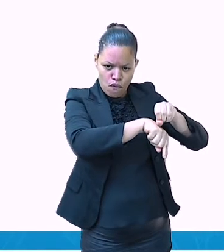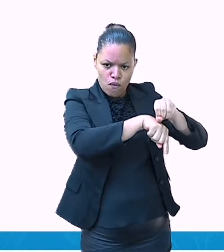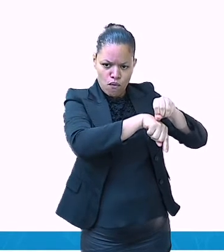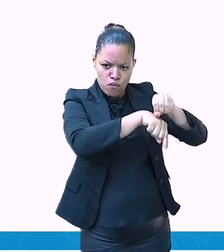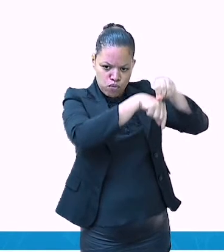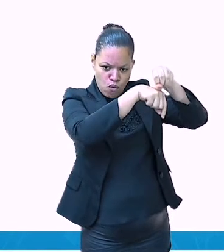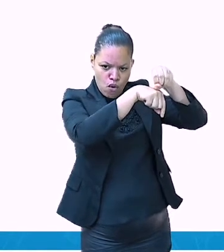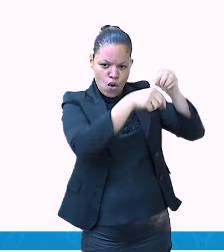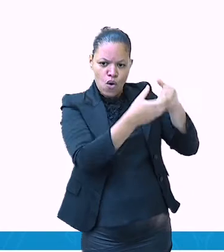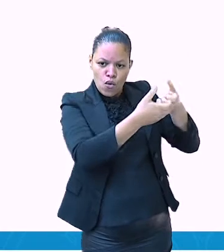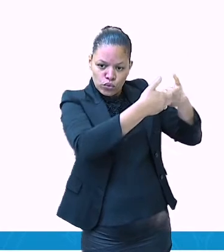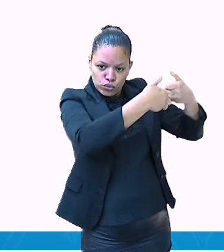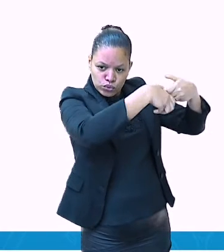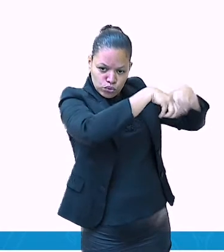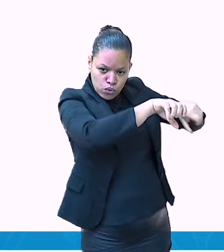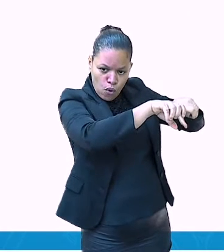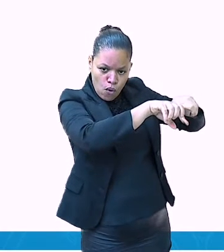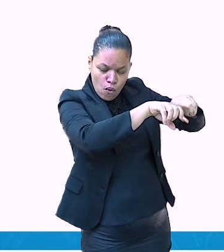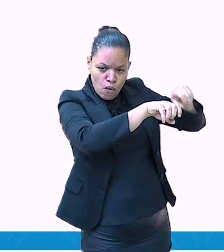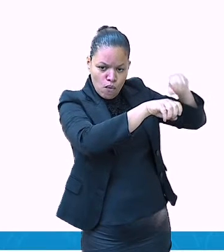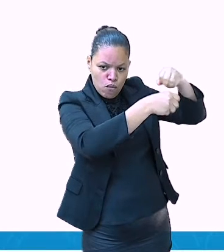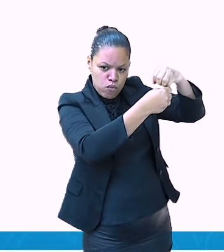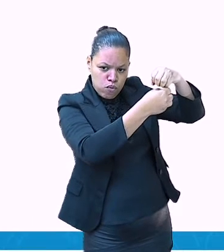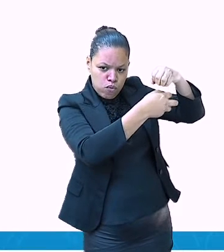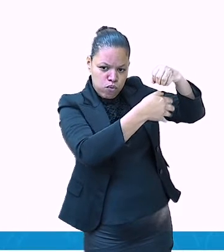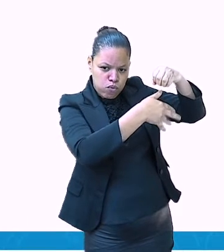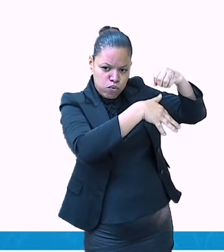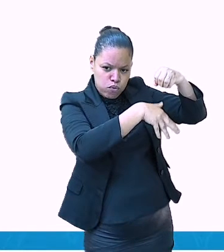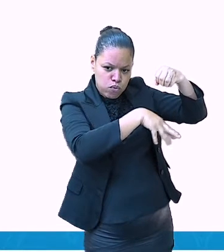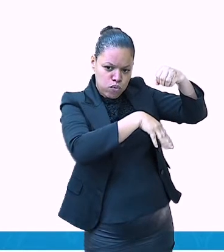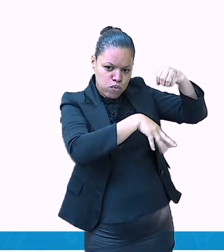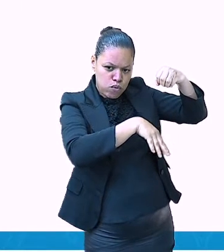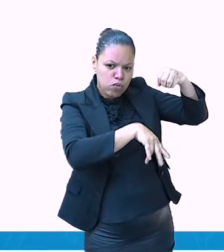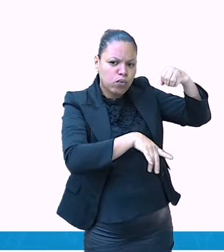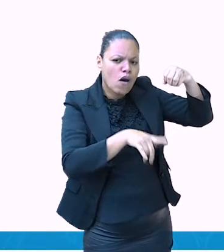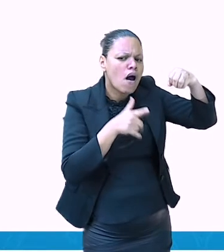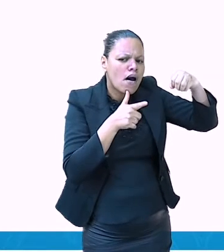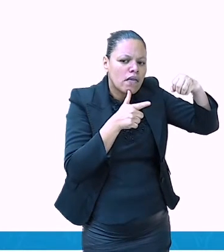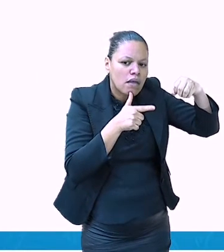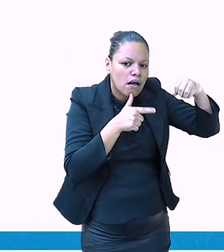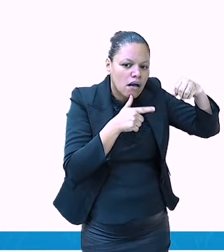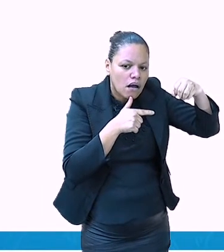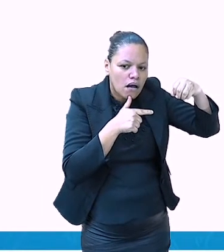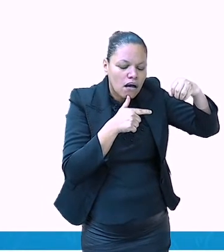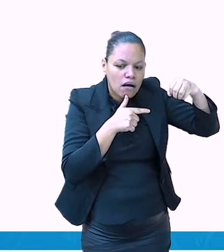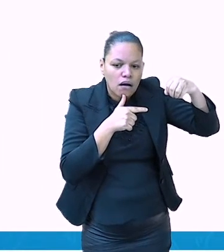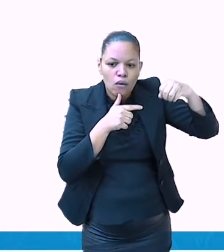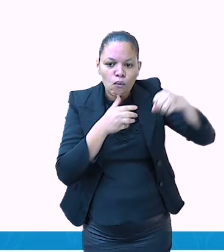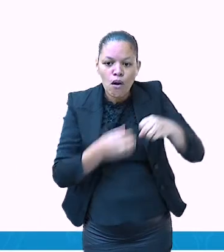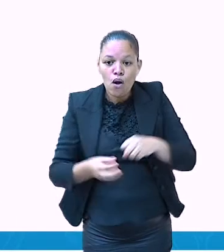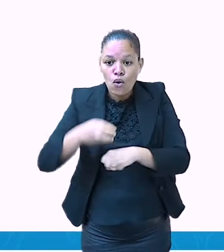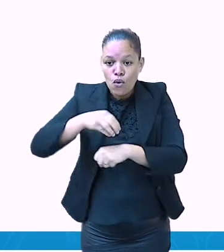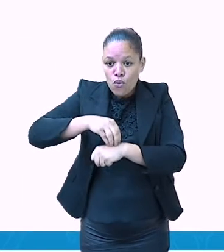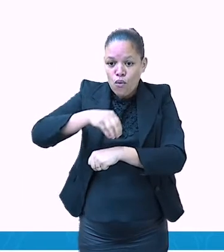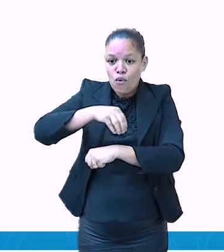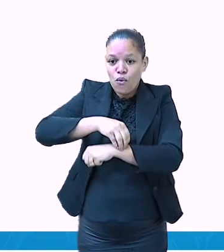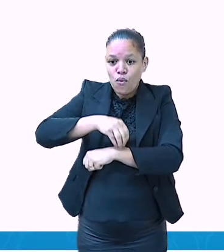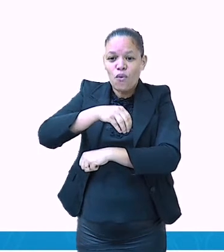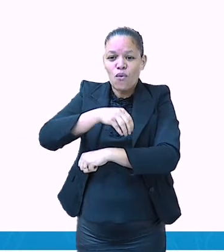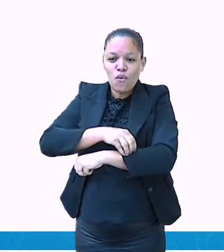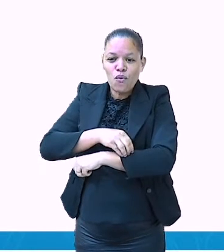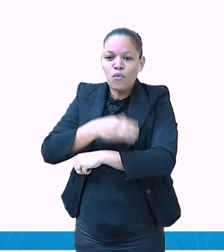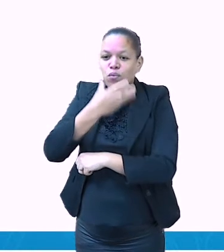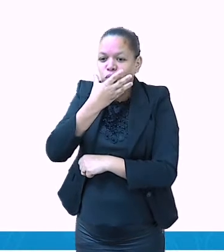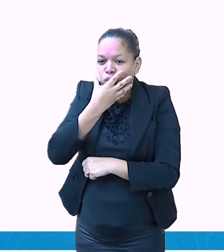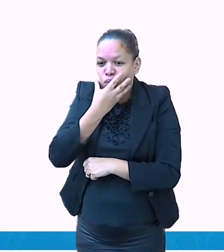água e aí o macho vem e coloca o espermatozoide em cima. E aí